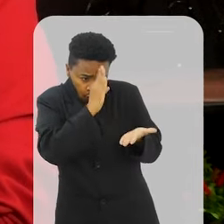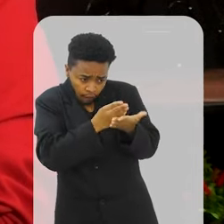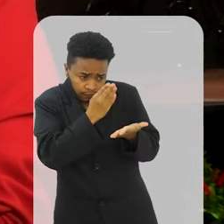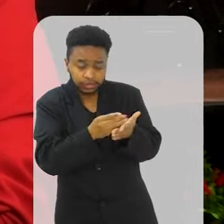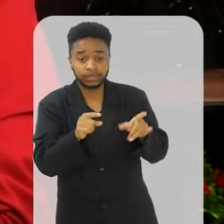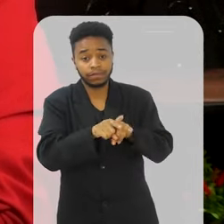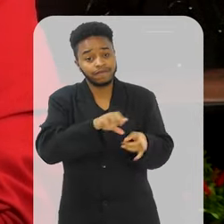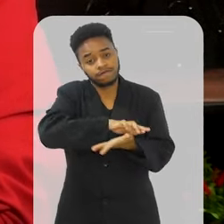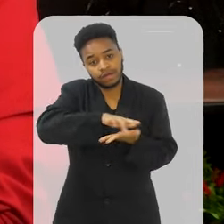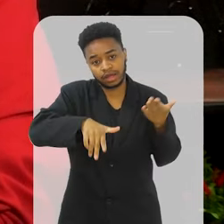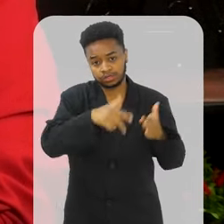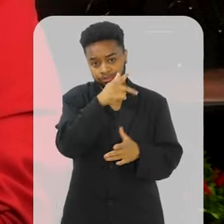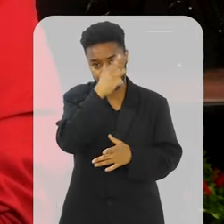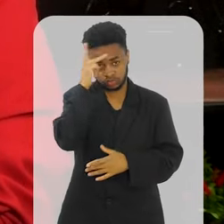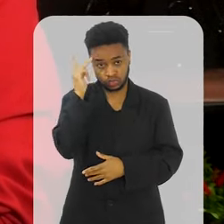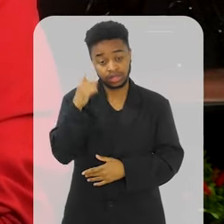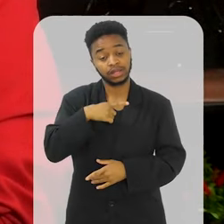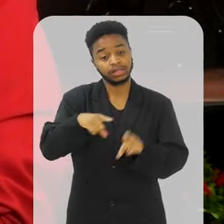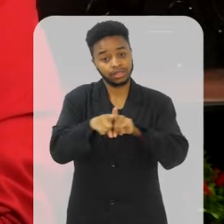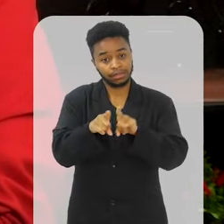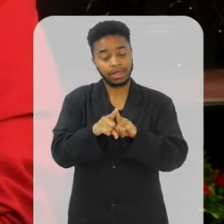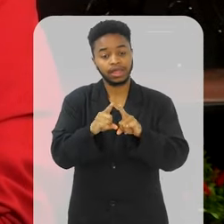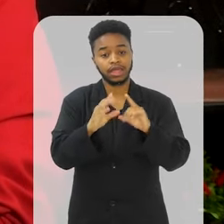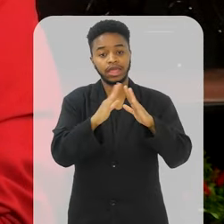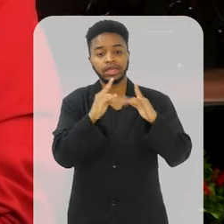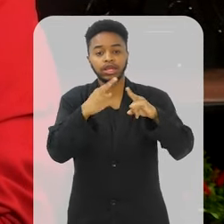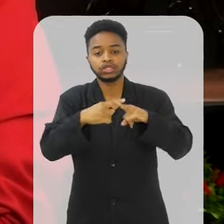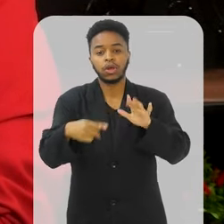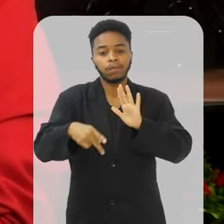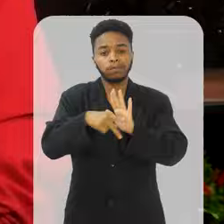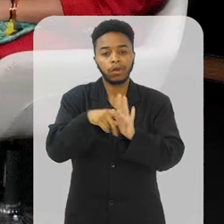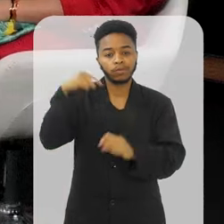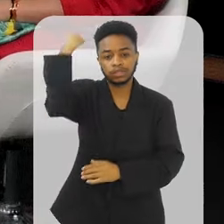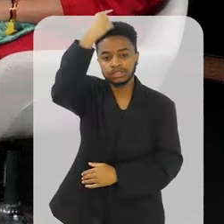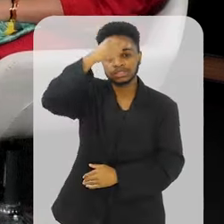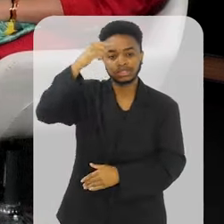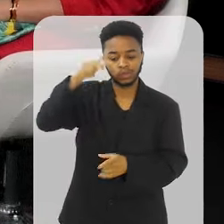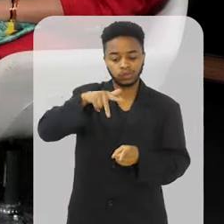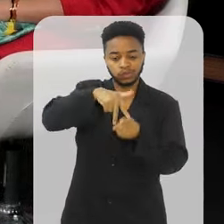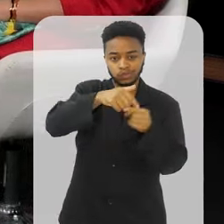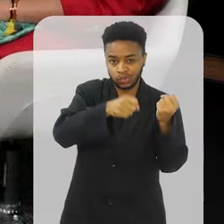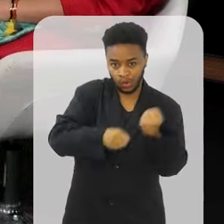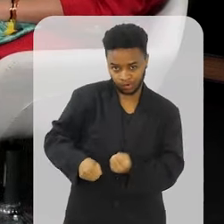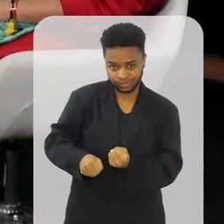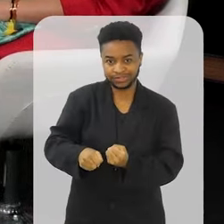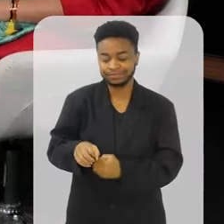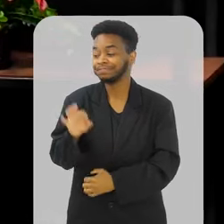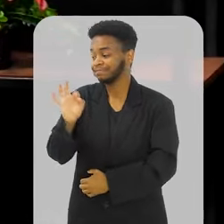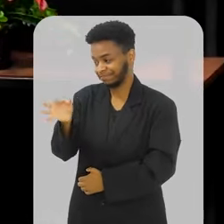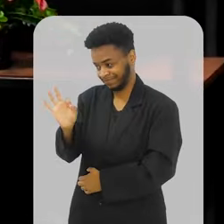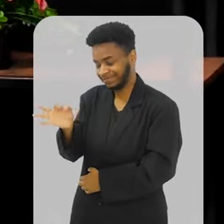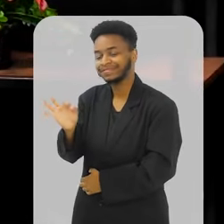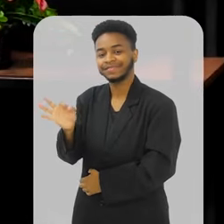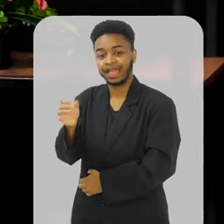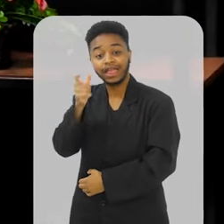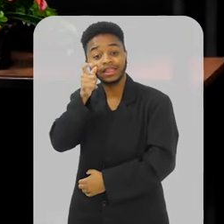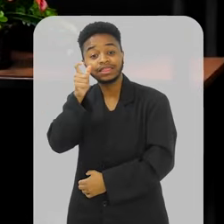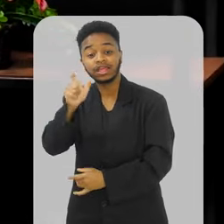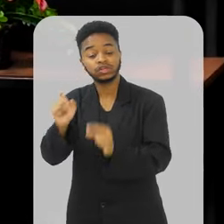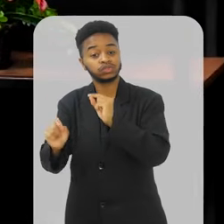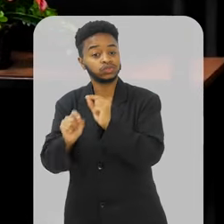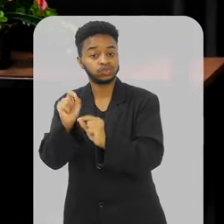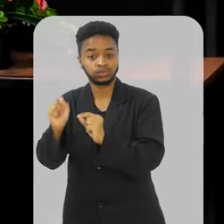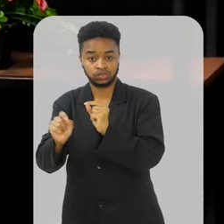de pessoas também tem a igreja de São Jorge sim O interessante é que